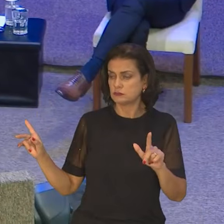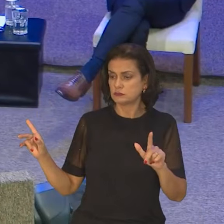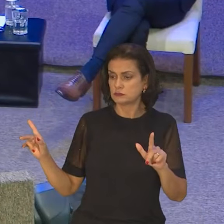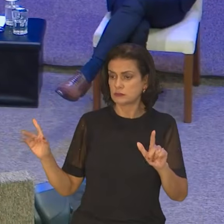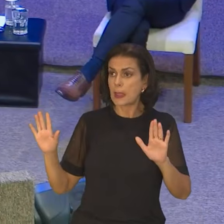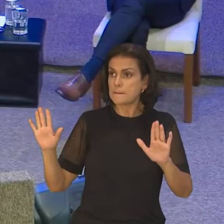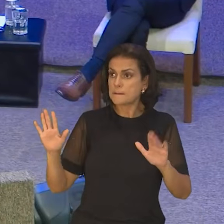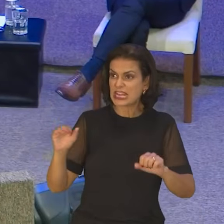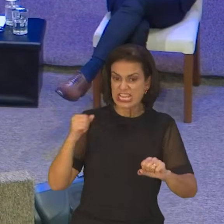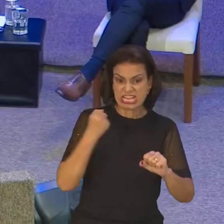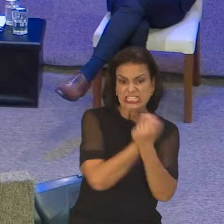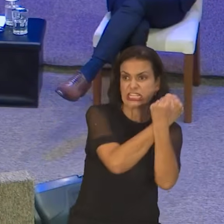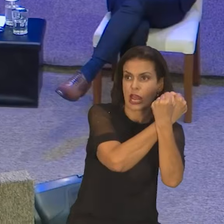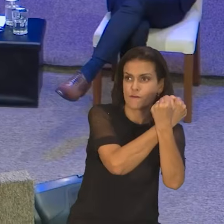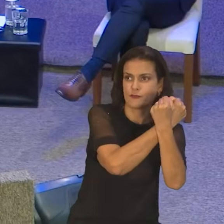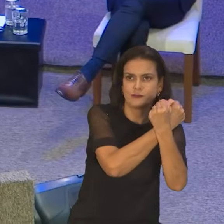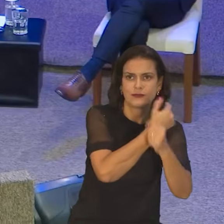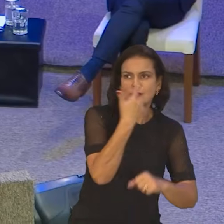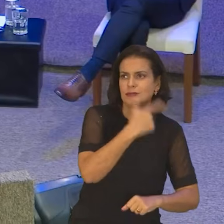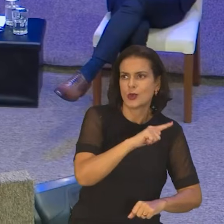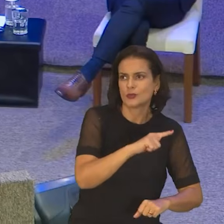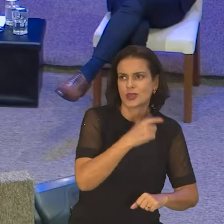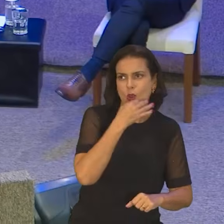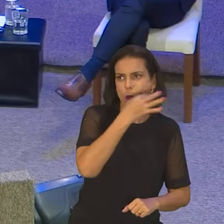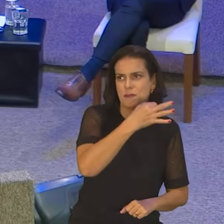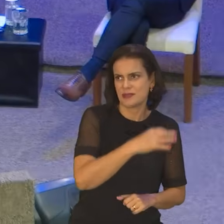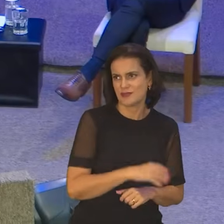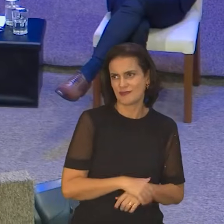Mas o escravo não tem.